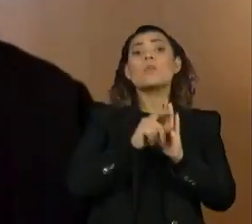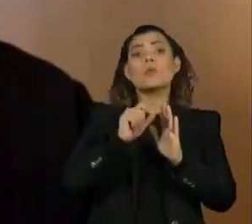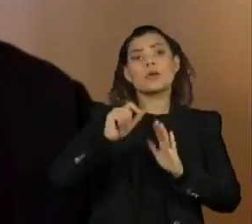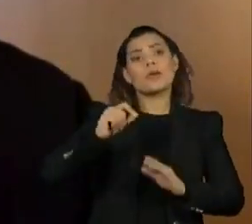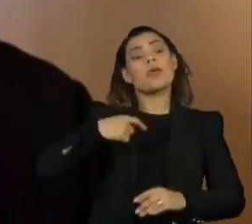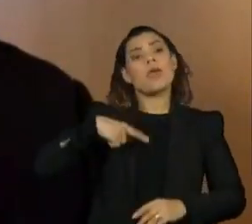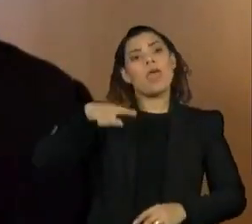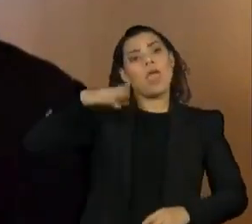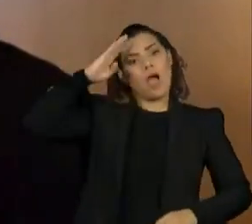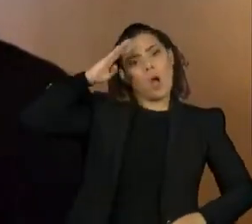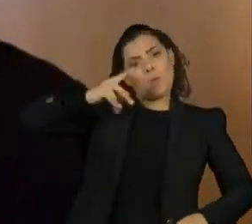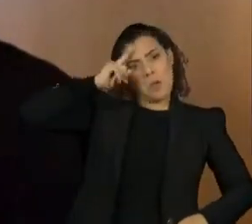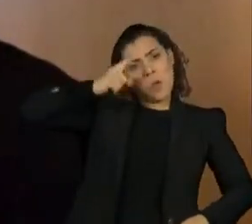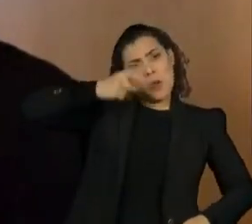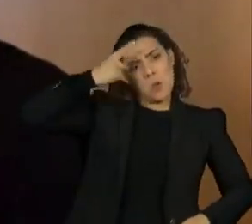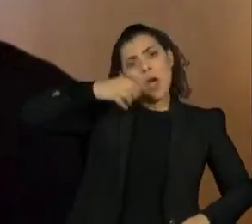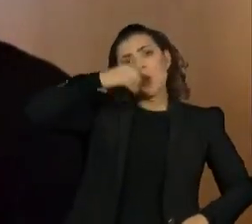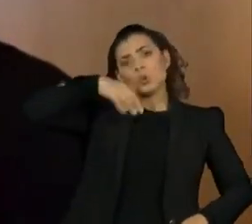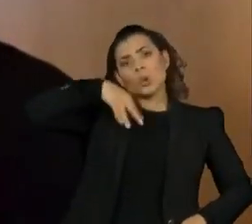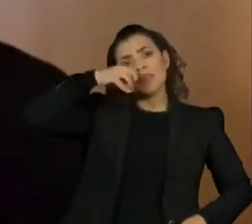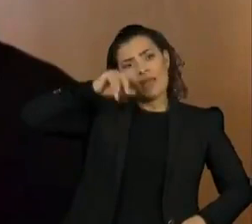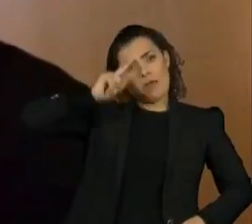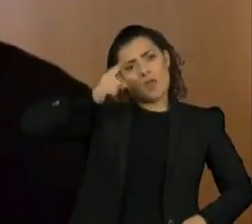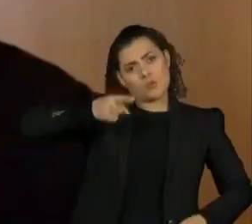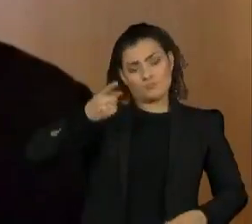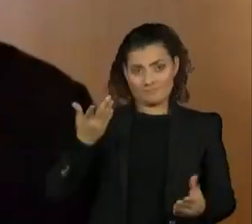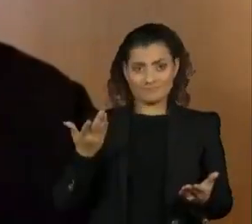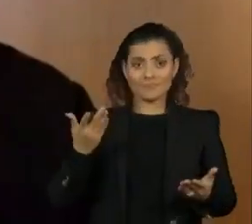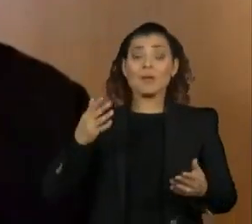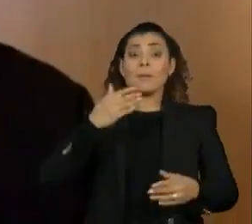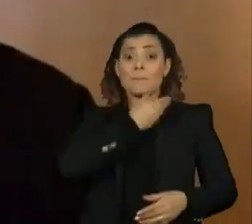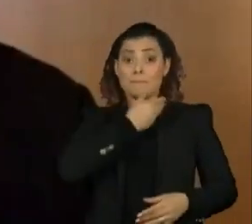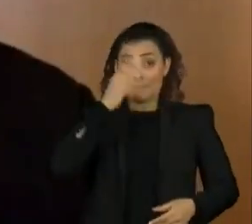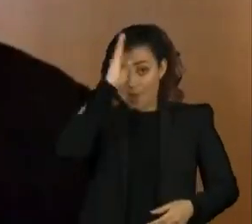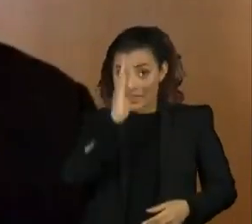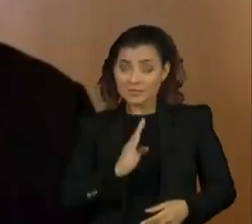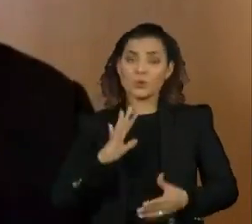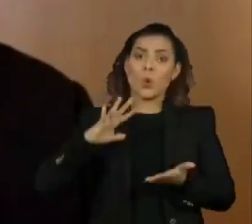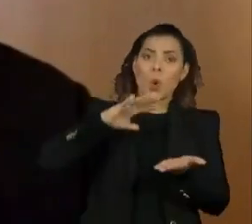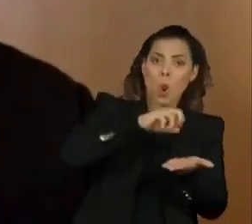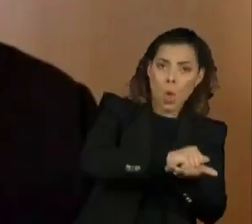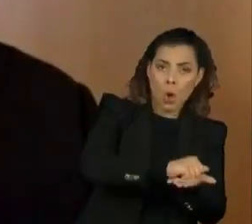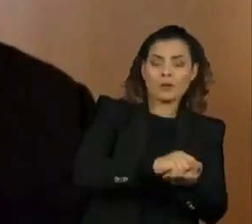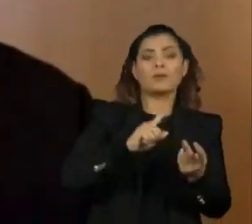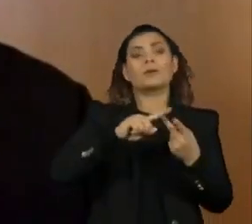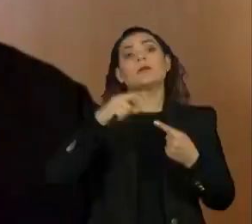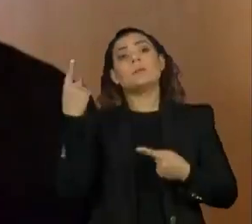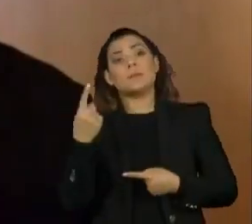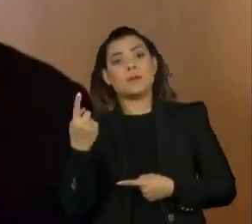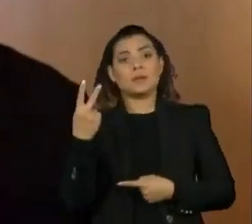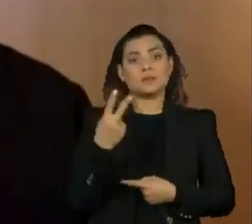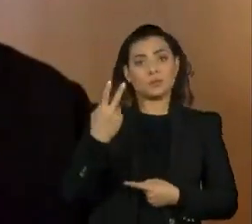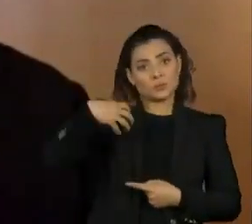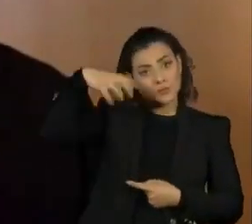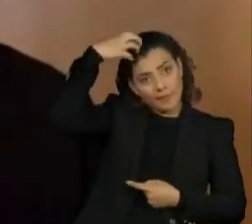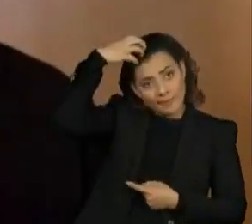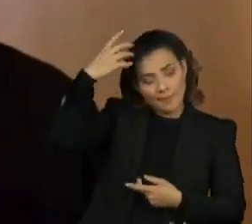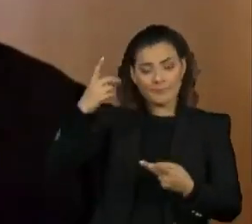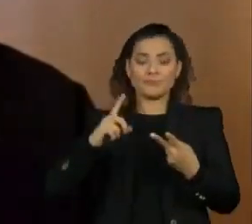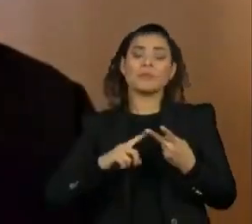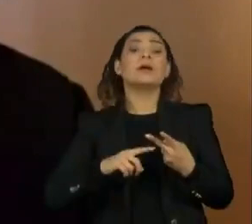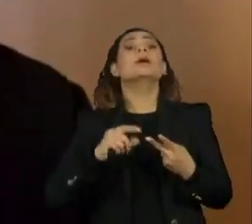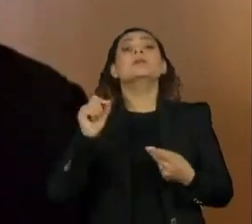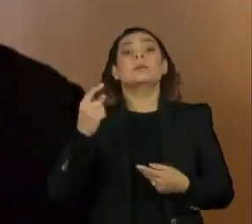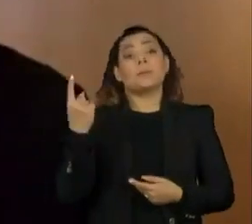regimes autoritários. E isso aconteceu o tempo todo, desde o Brasil colônia, depois passando pelo primeiro e segundo reinado. O